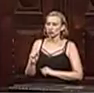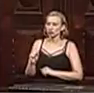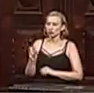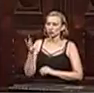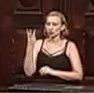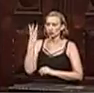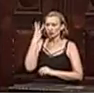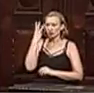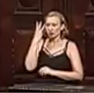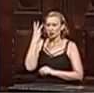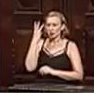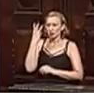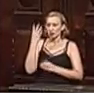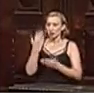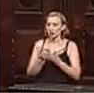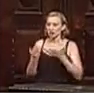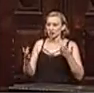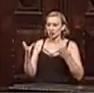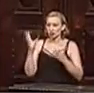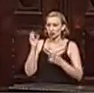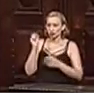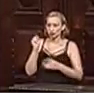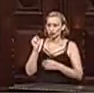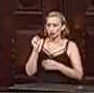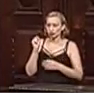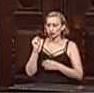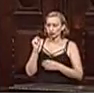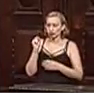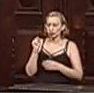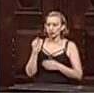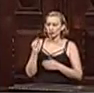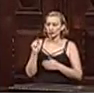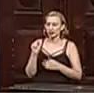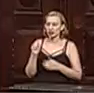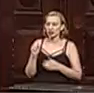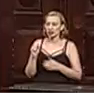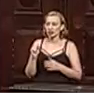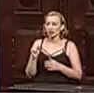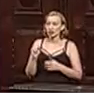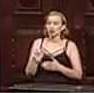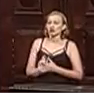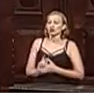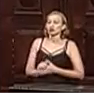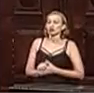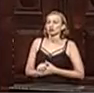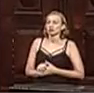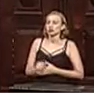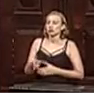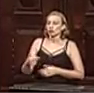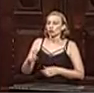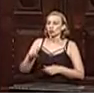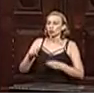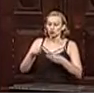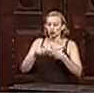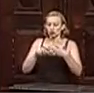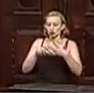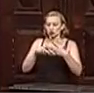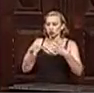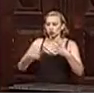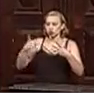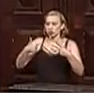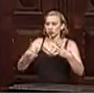fatal. Valmir e William foram baleados. Na ocasião, inflação mensal